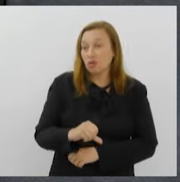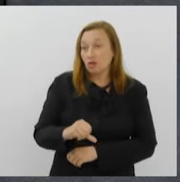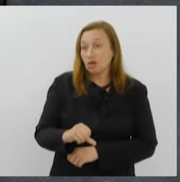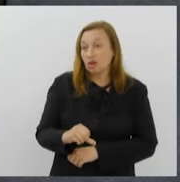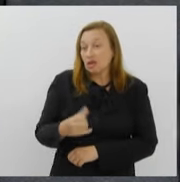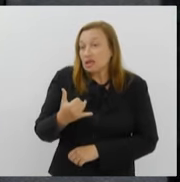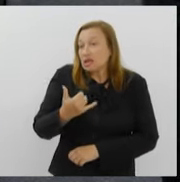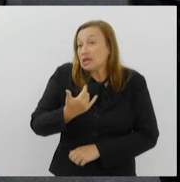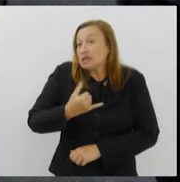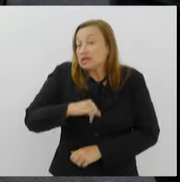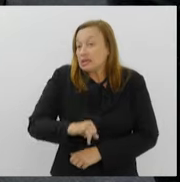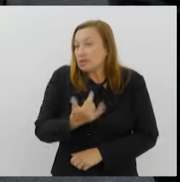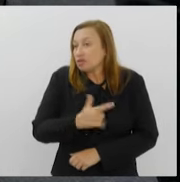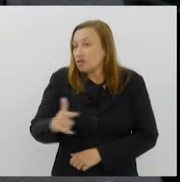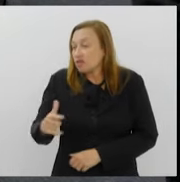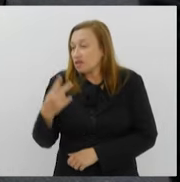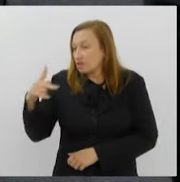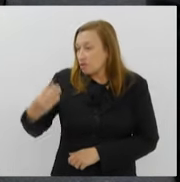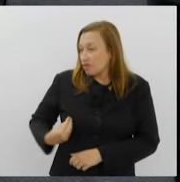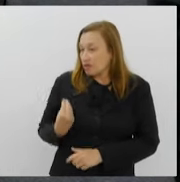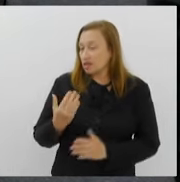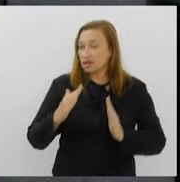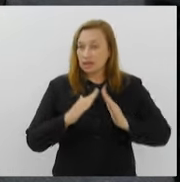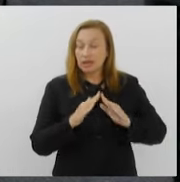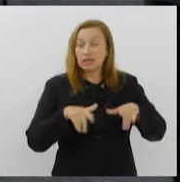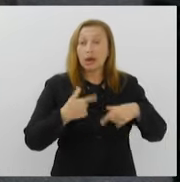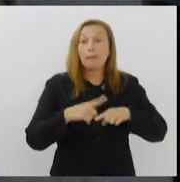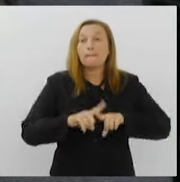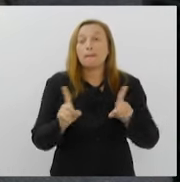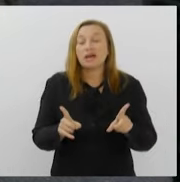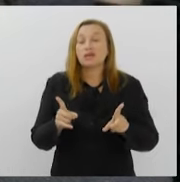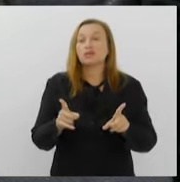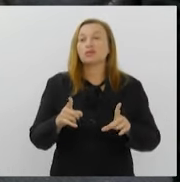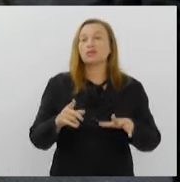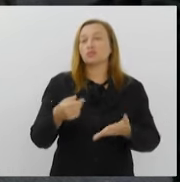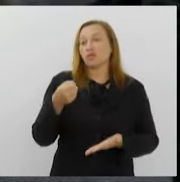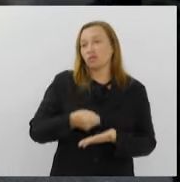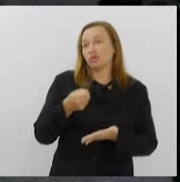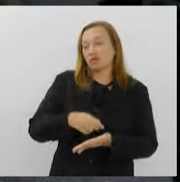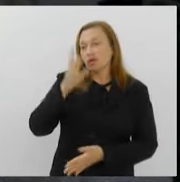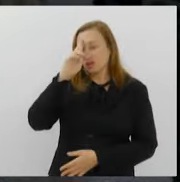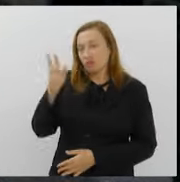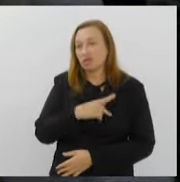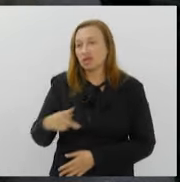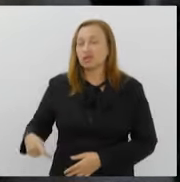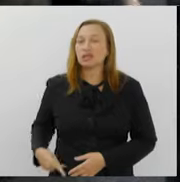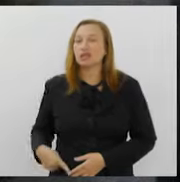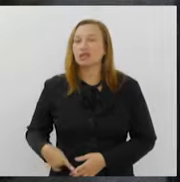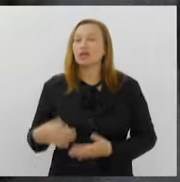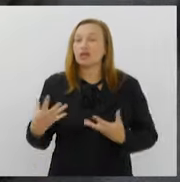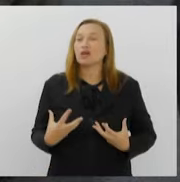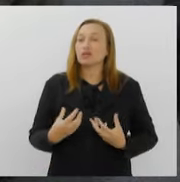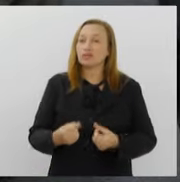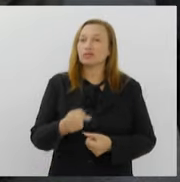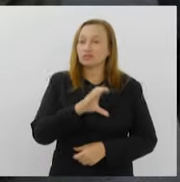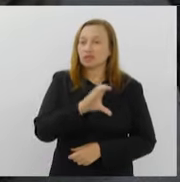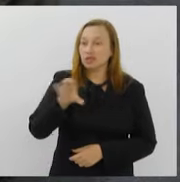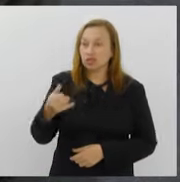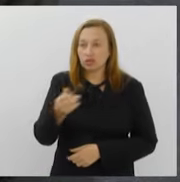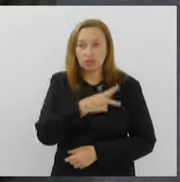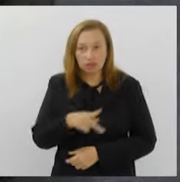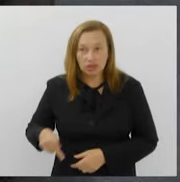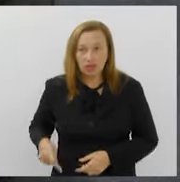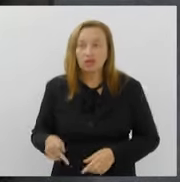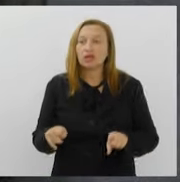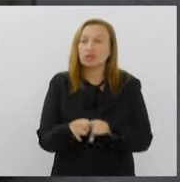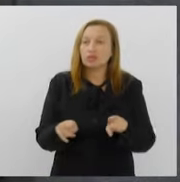casa. Mas, senhor presidente, eu sou obrigado aqui a fazer uma manifestação porque recebi, como presidente da CCJ, assim